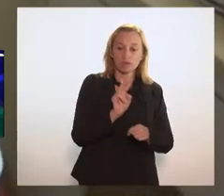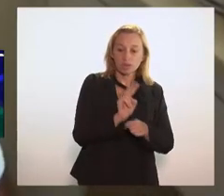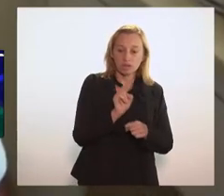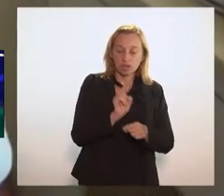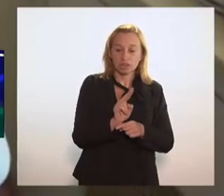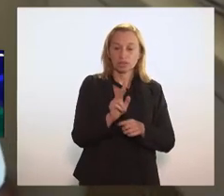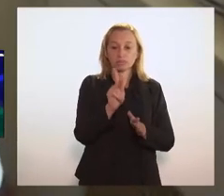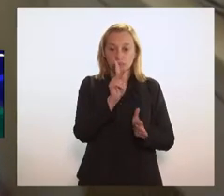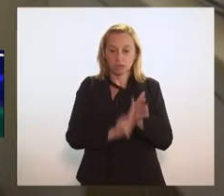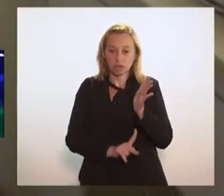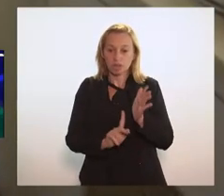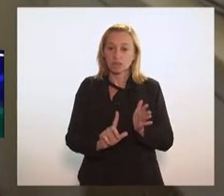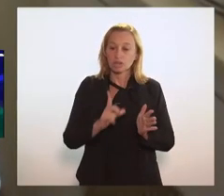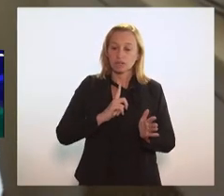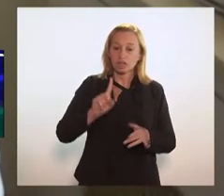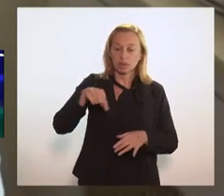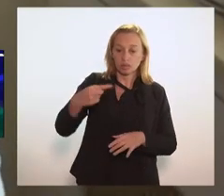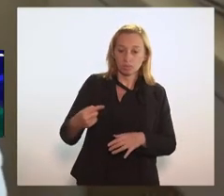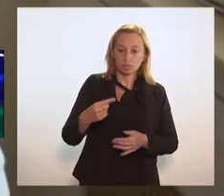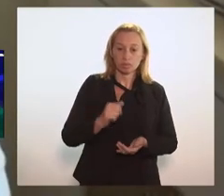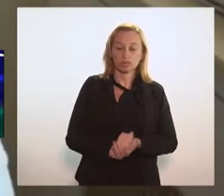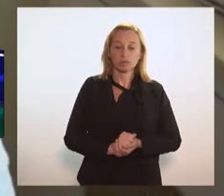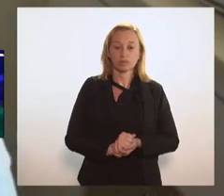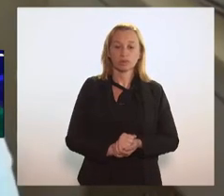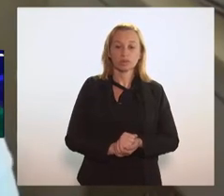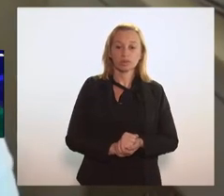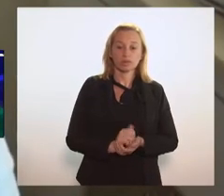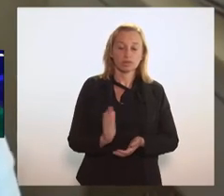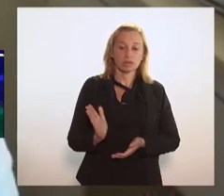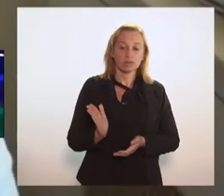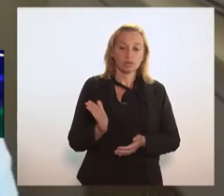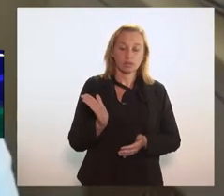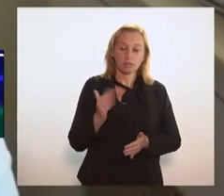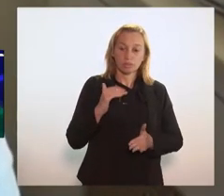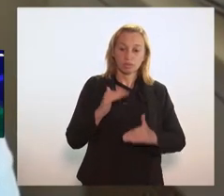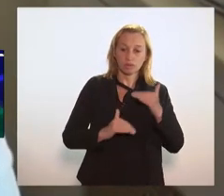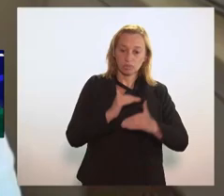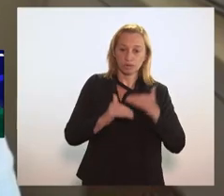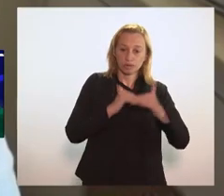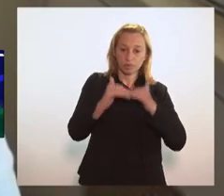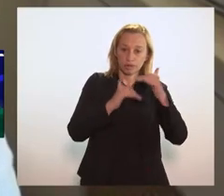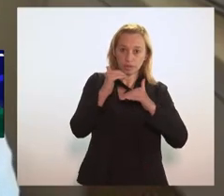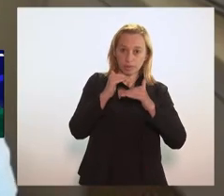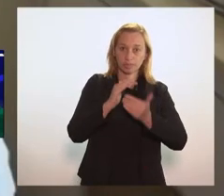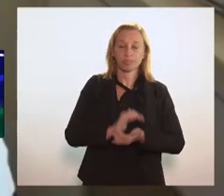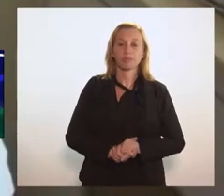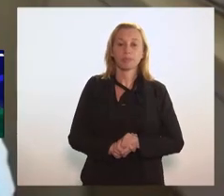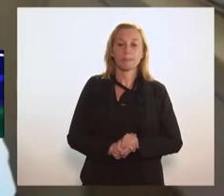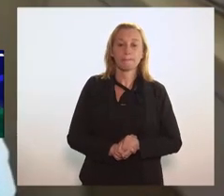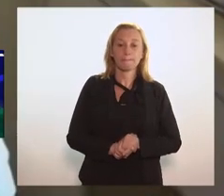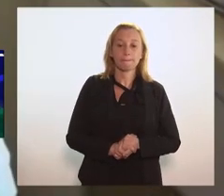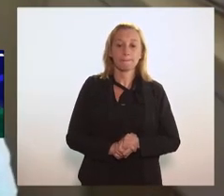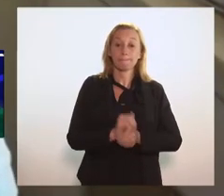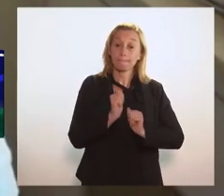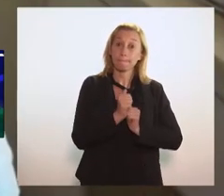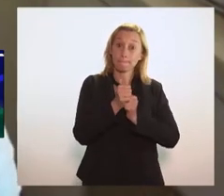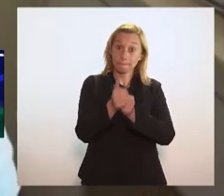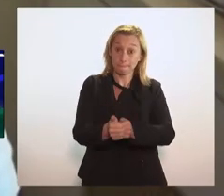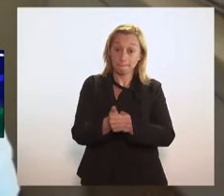um que diz assim, rumo ao crescimento. Diz que este